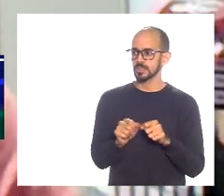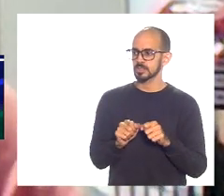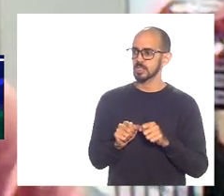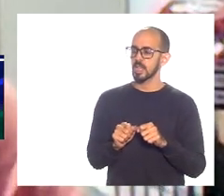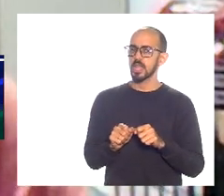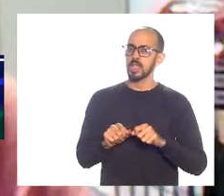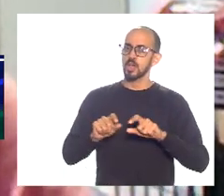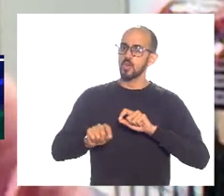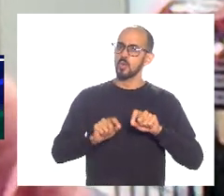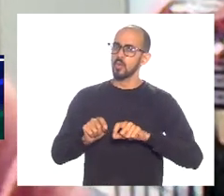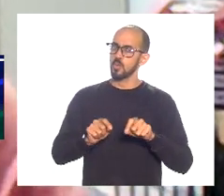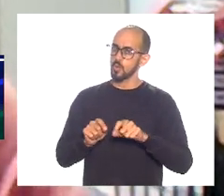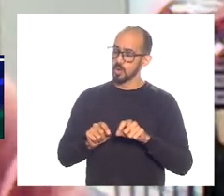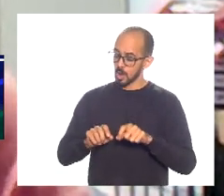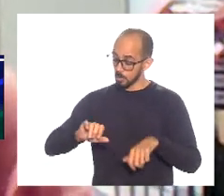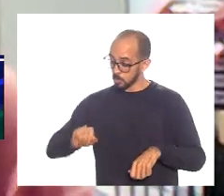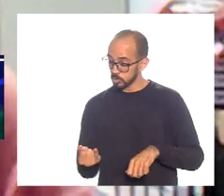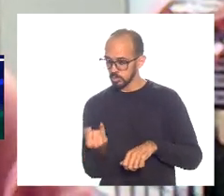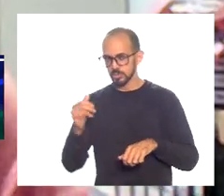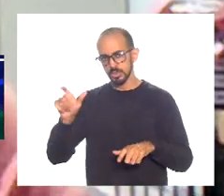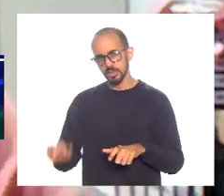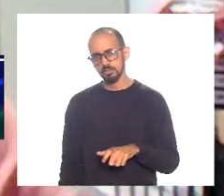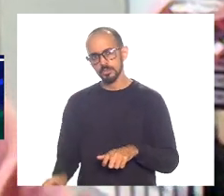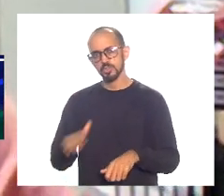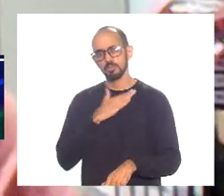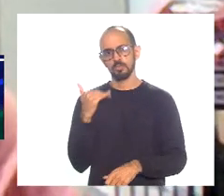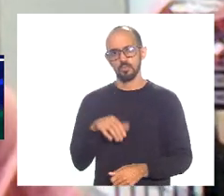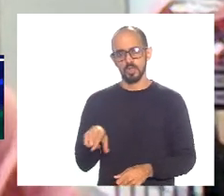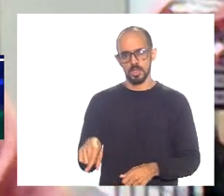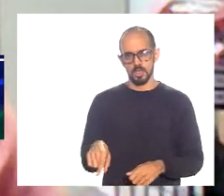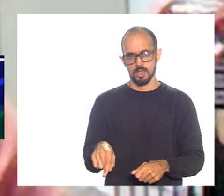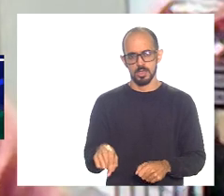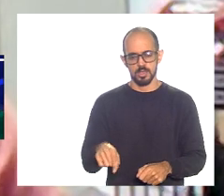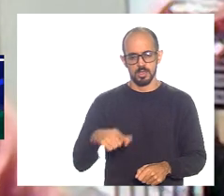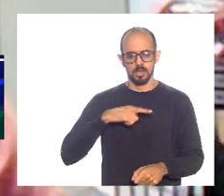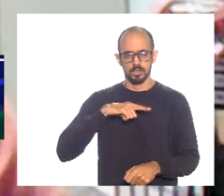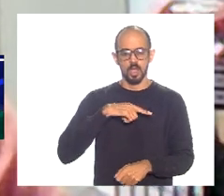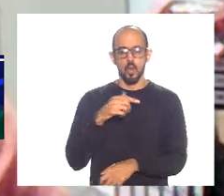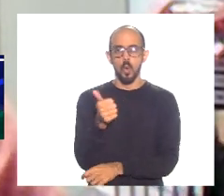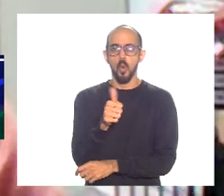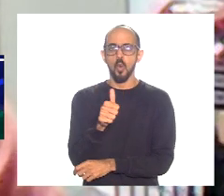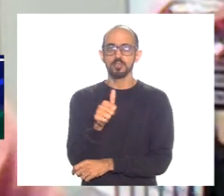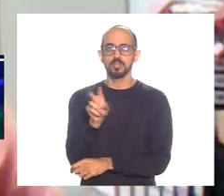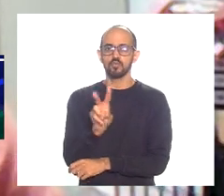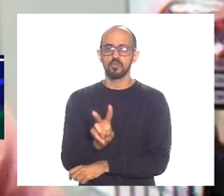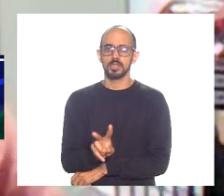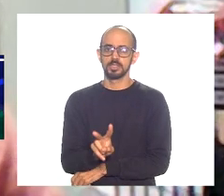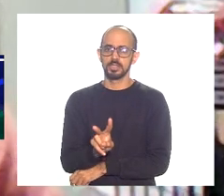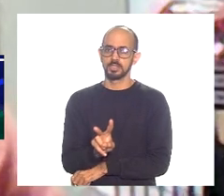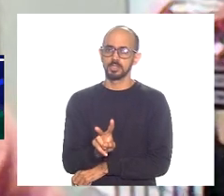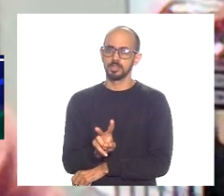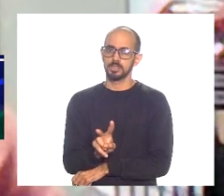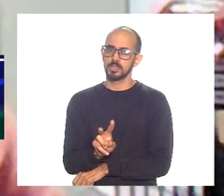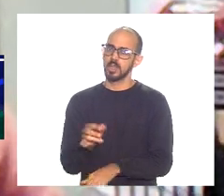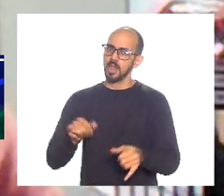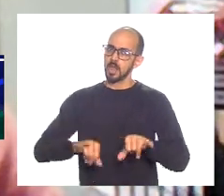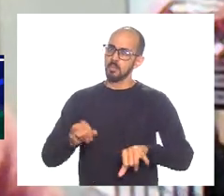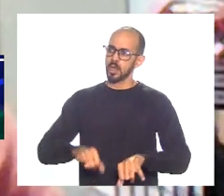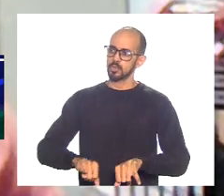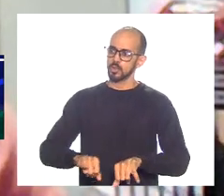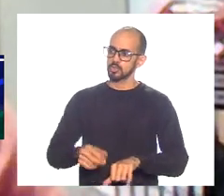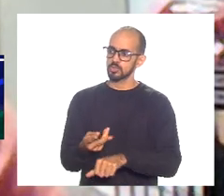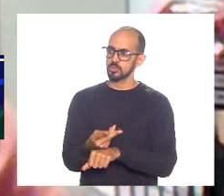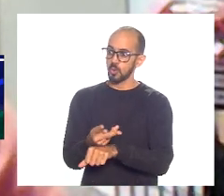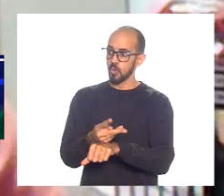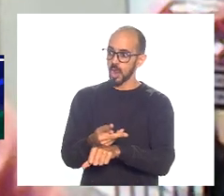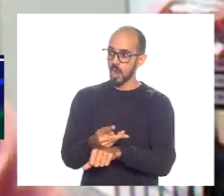chance de morte da população brasileira. Né? 11 vezes laboratórios procurarem o governo para vender vacinas